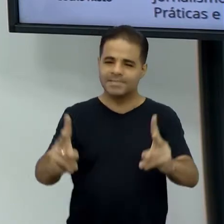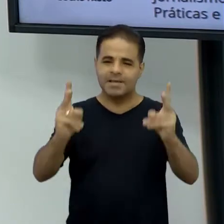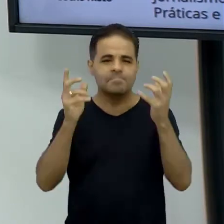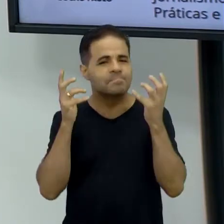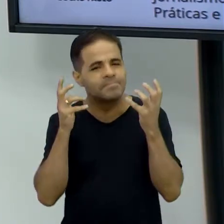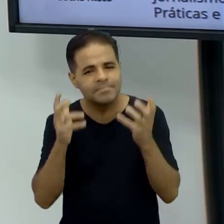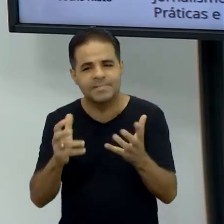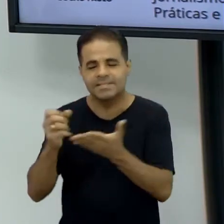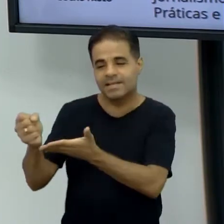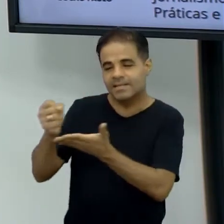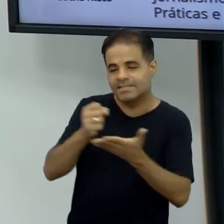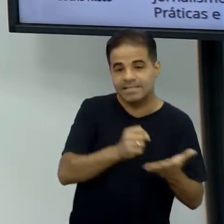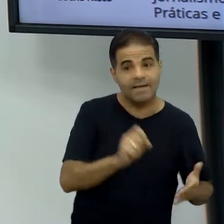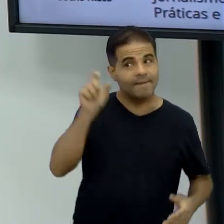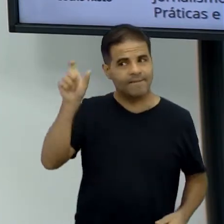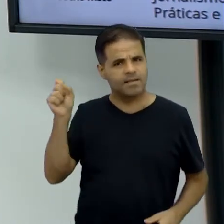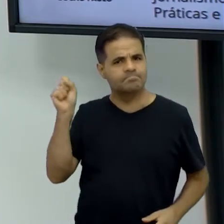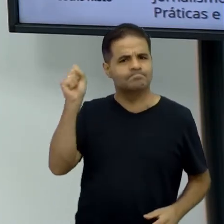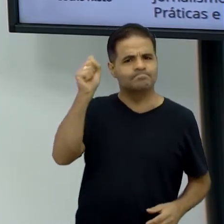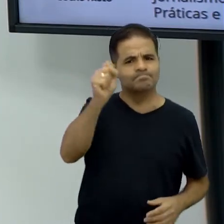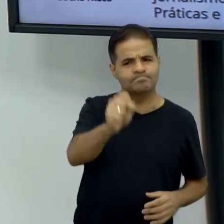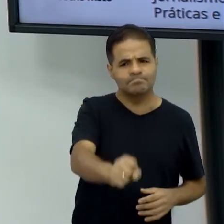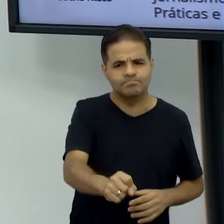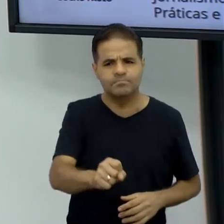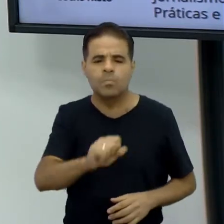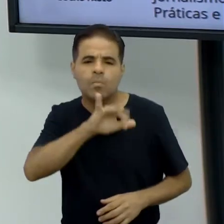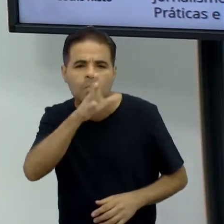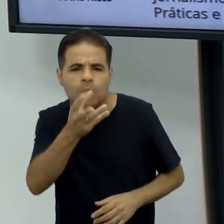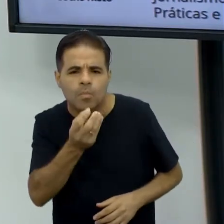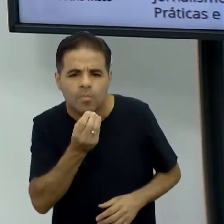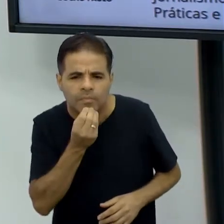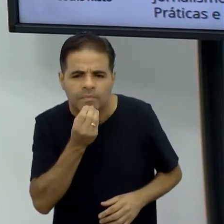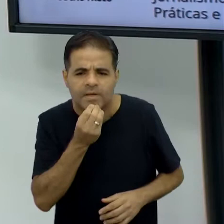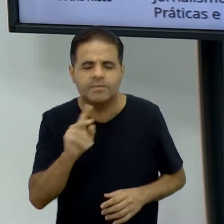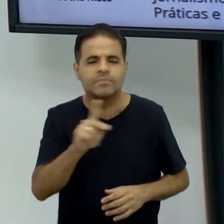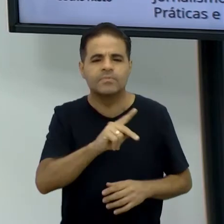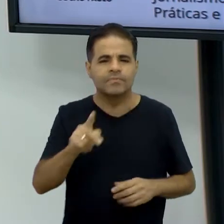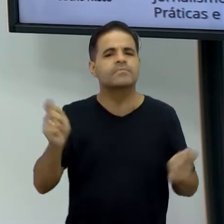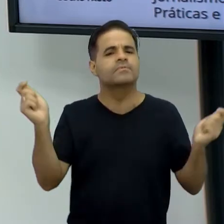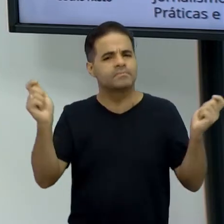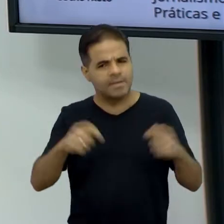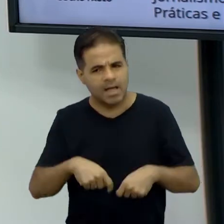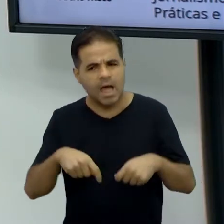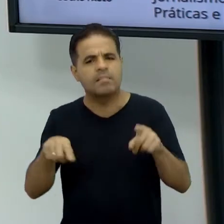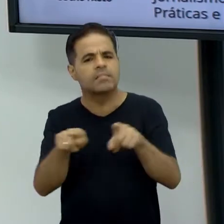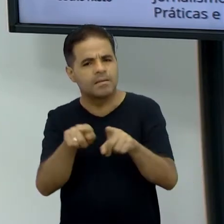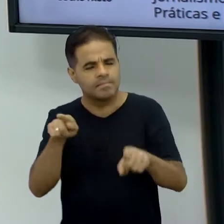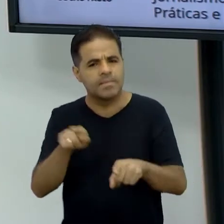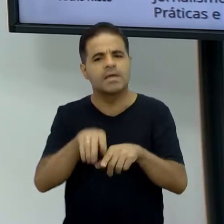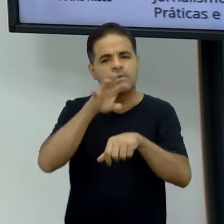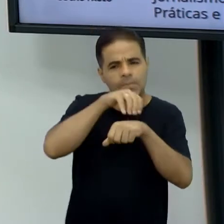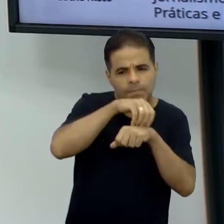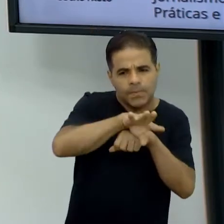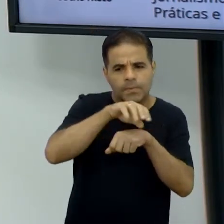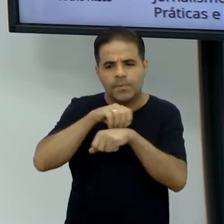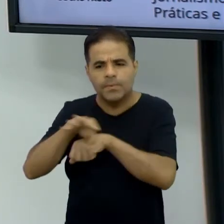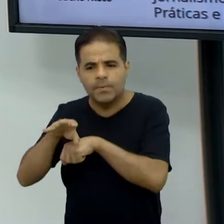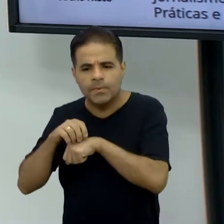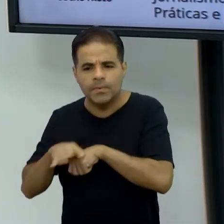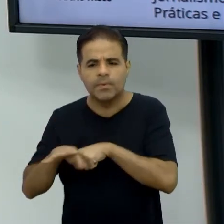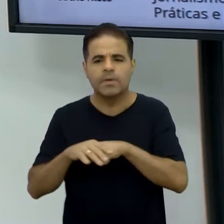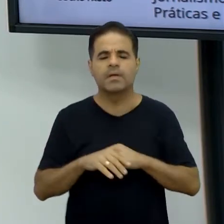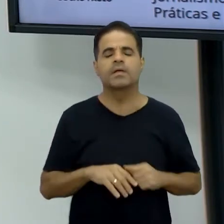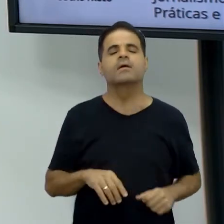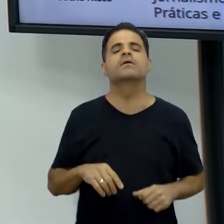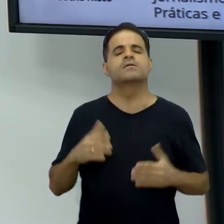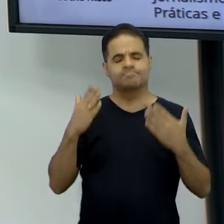trazer o Osmar em uma aula, então hoje nós tivemos a oportunidade. Professor Osmar também ministra aulas na segunda série, mas